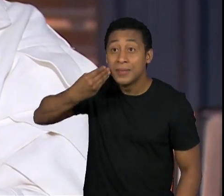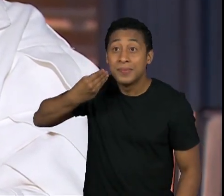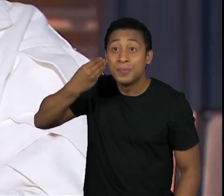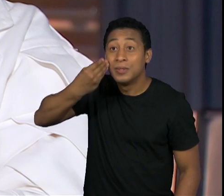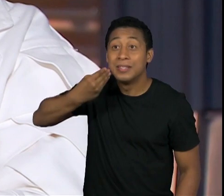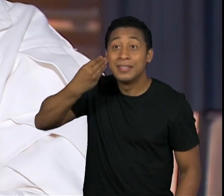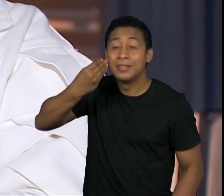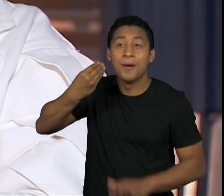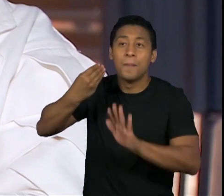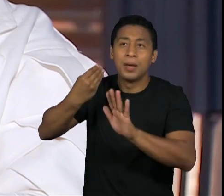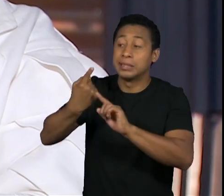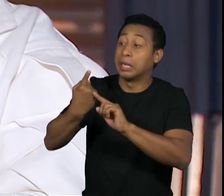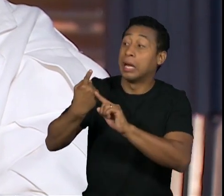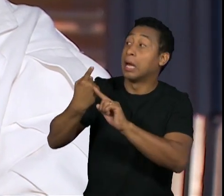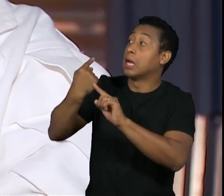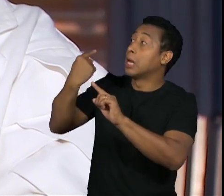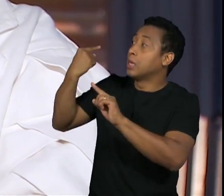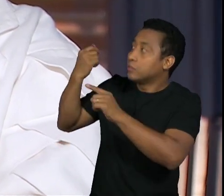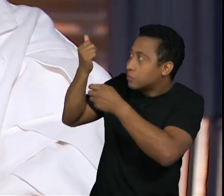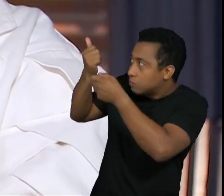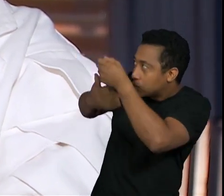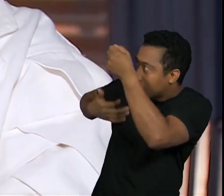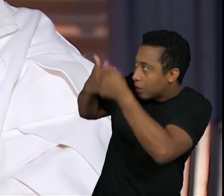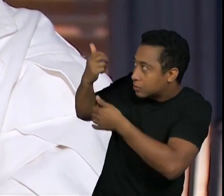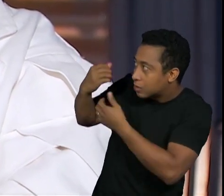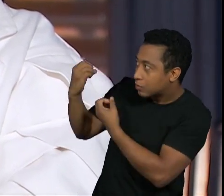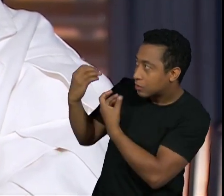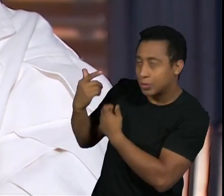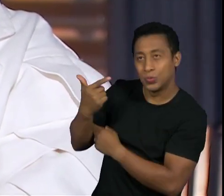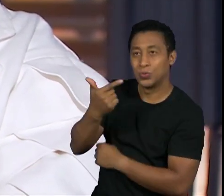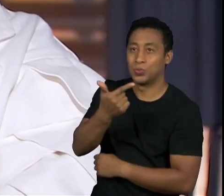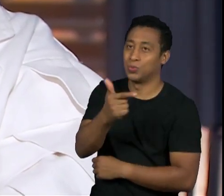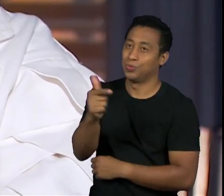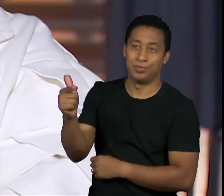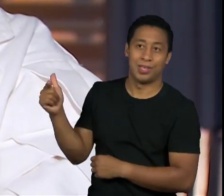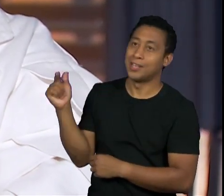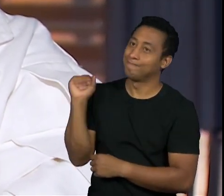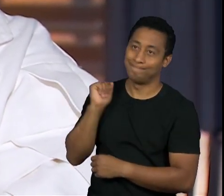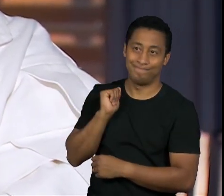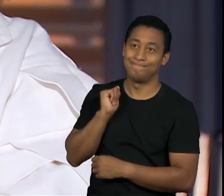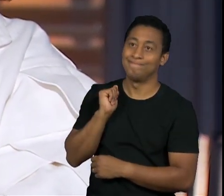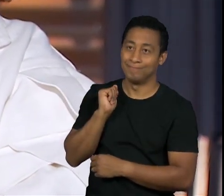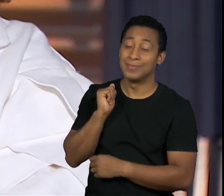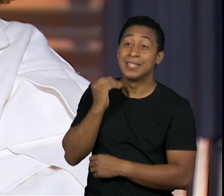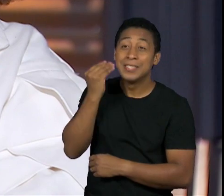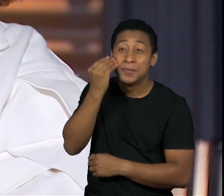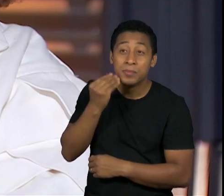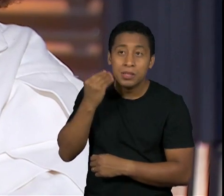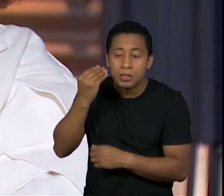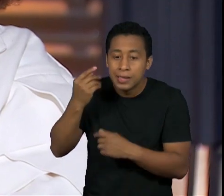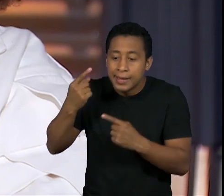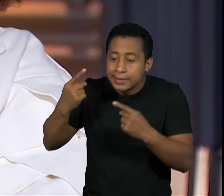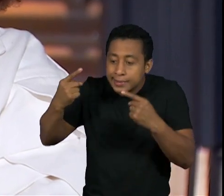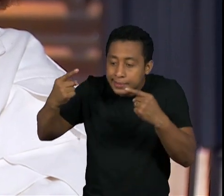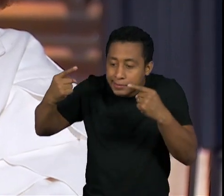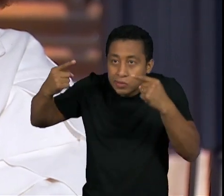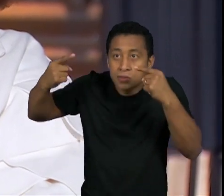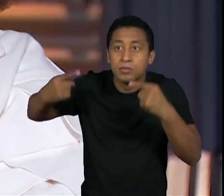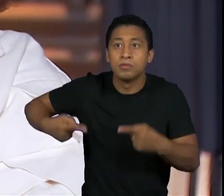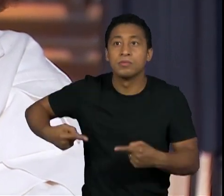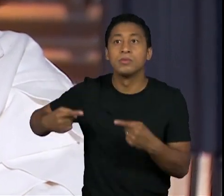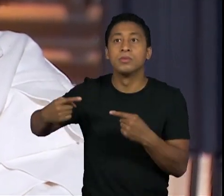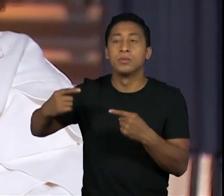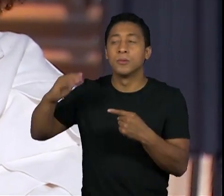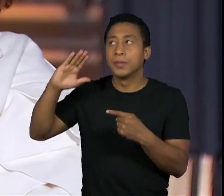mapa predefinido, uma experiência que nos desafia cada vez mais a